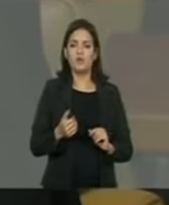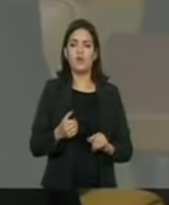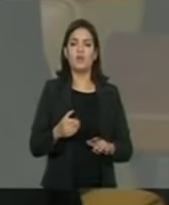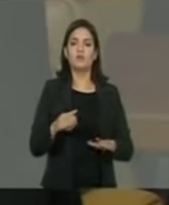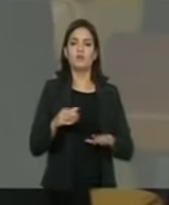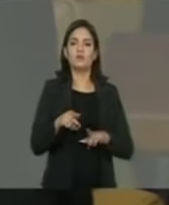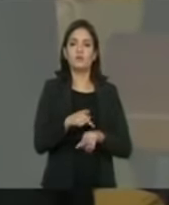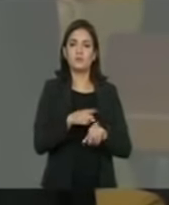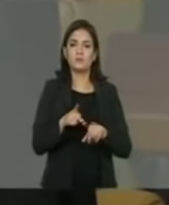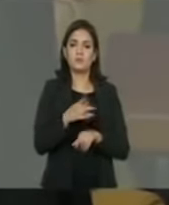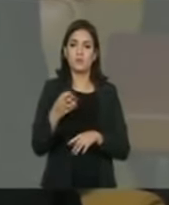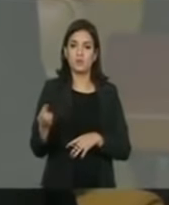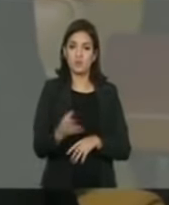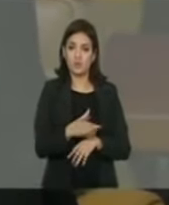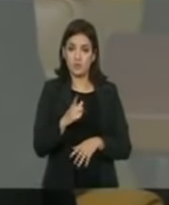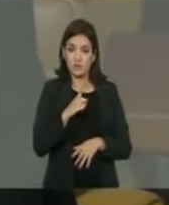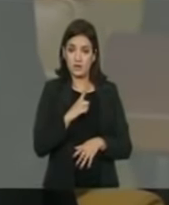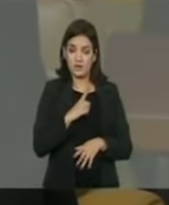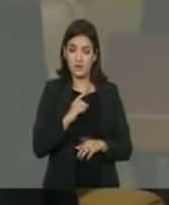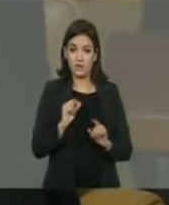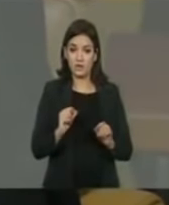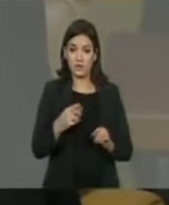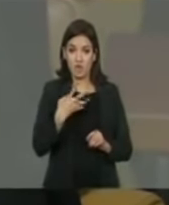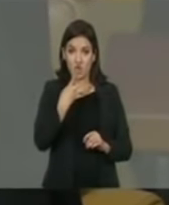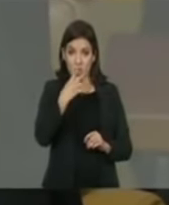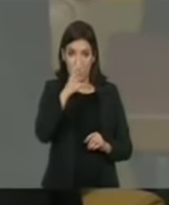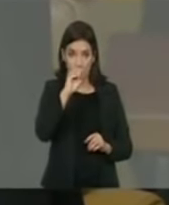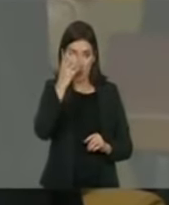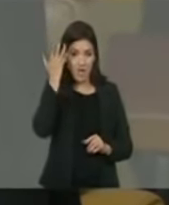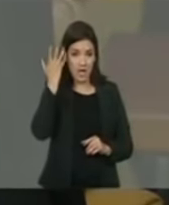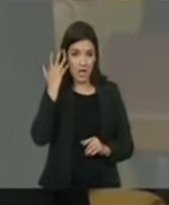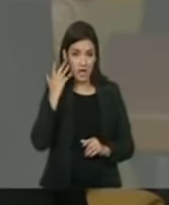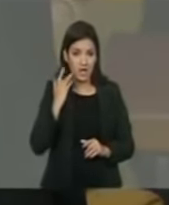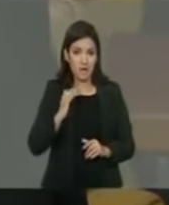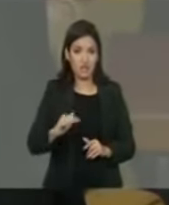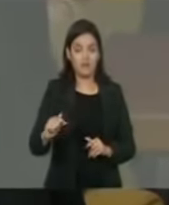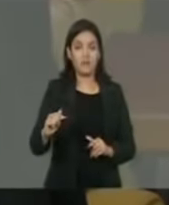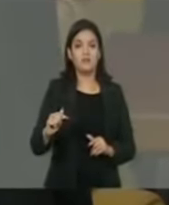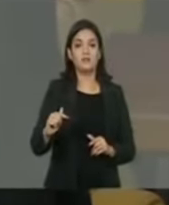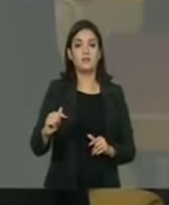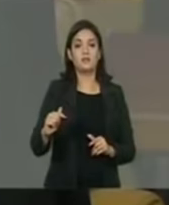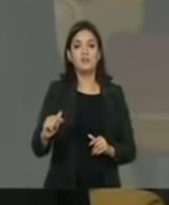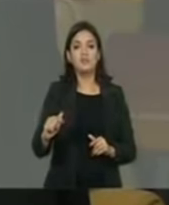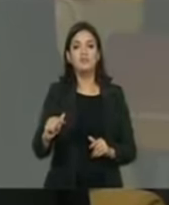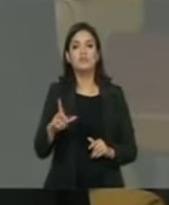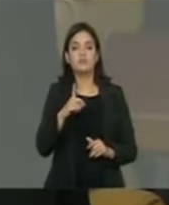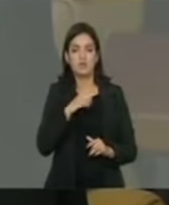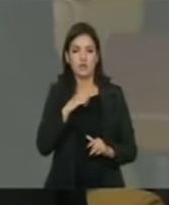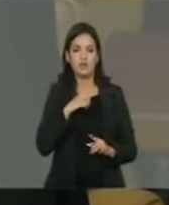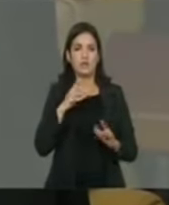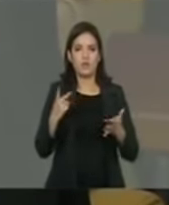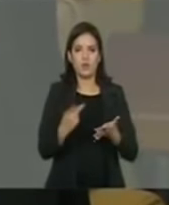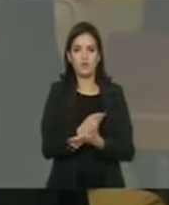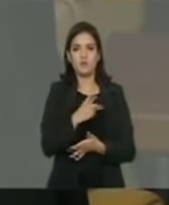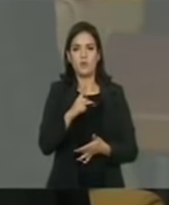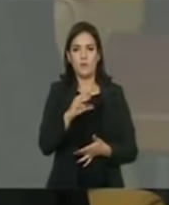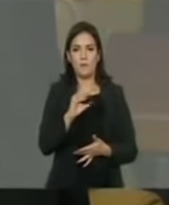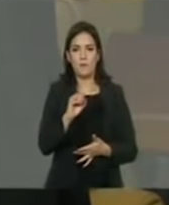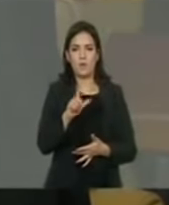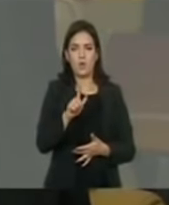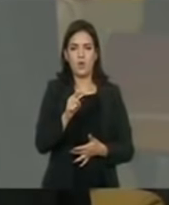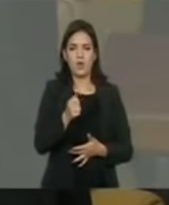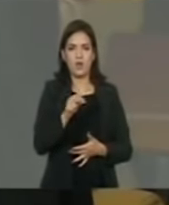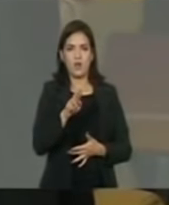e ditou se 40 dias após a outorga por vários da polaca da carta